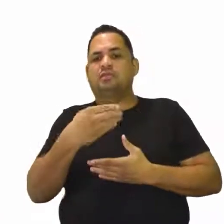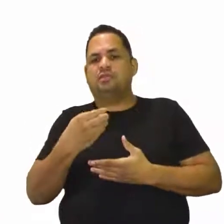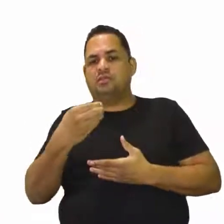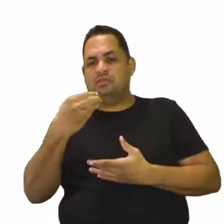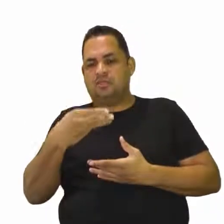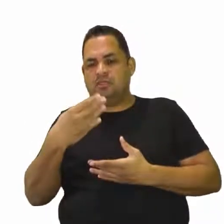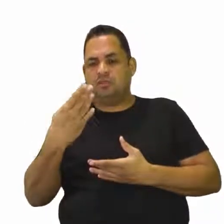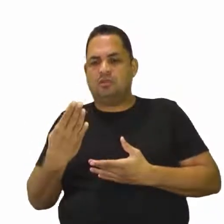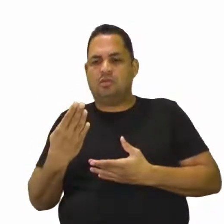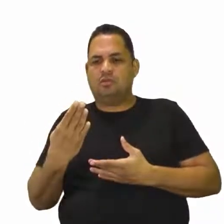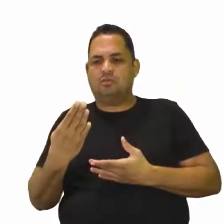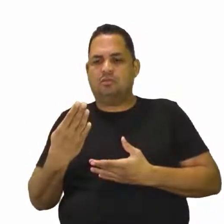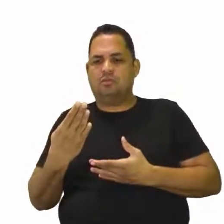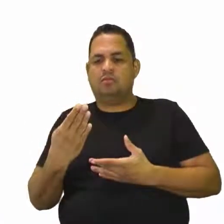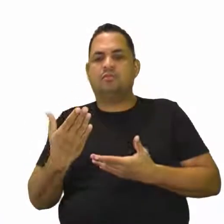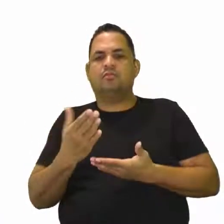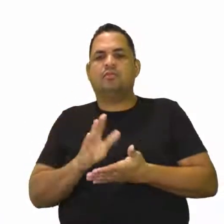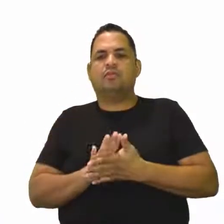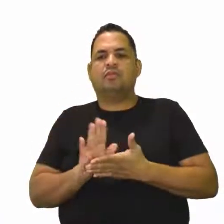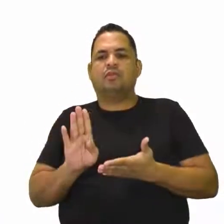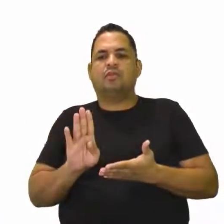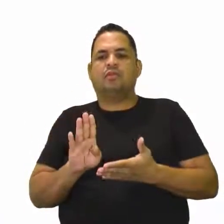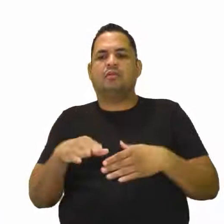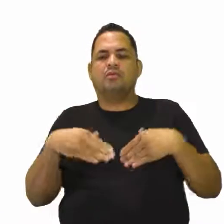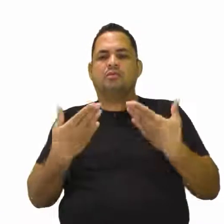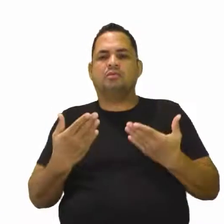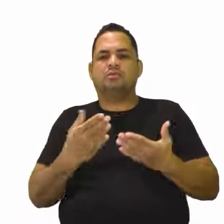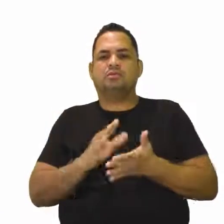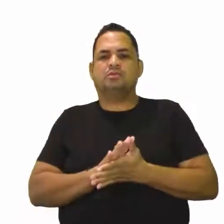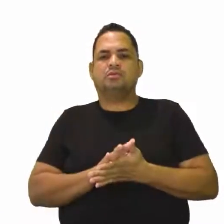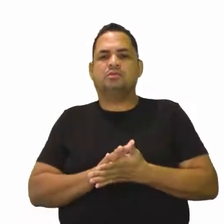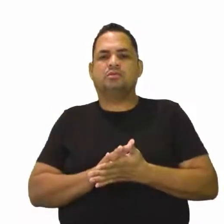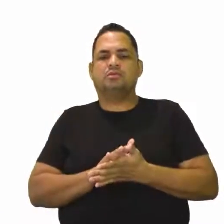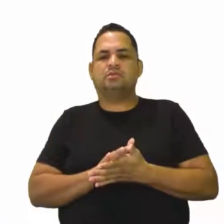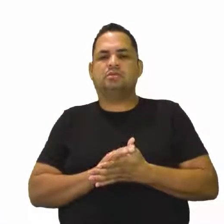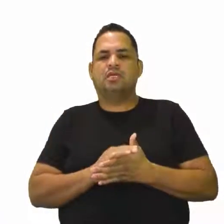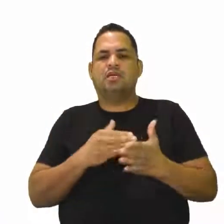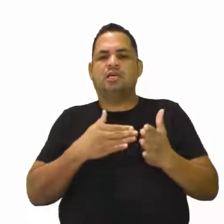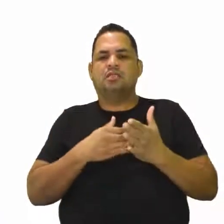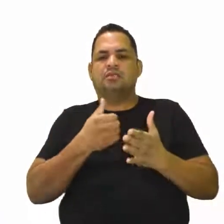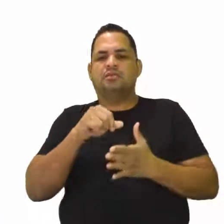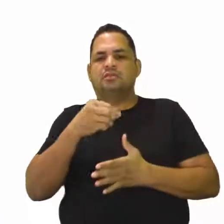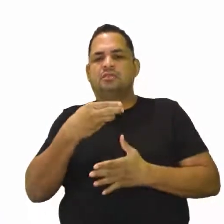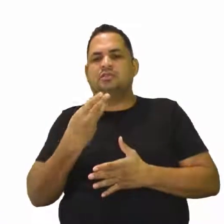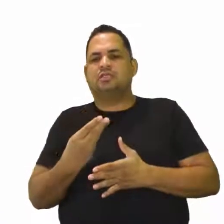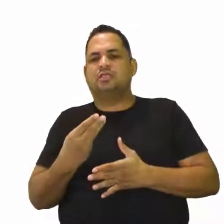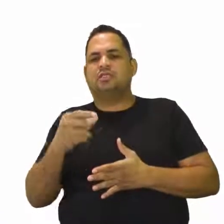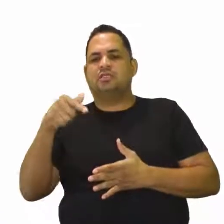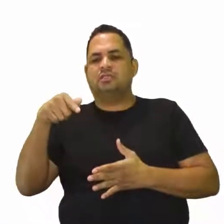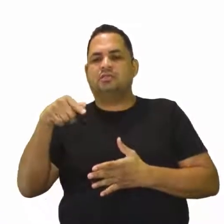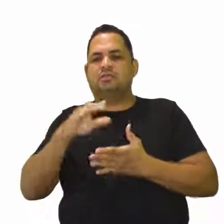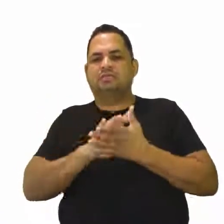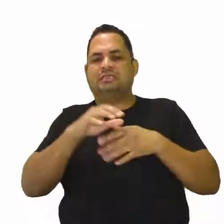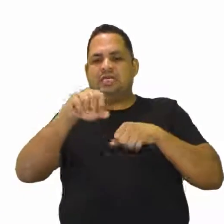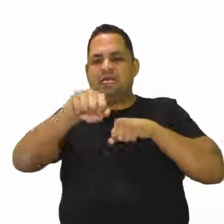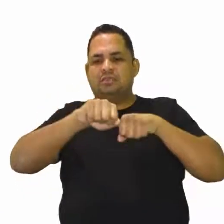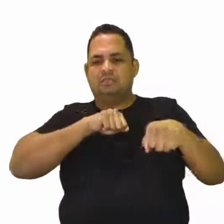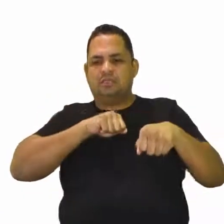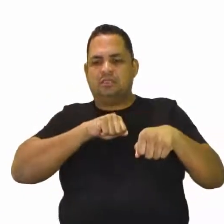1934. Essa Constituição de 34, ela vai até 1937, quando ela vai ser